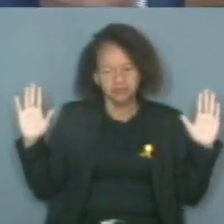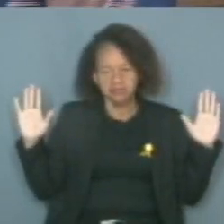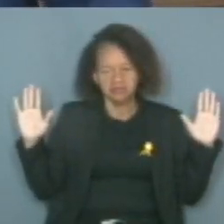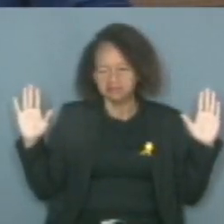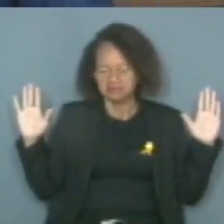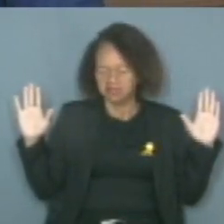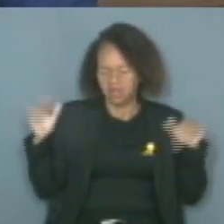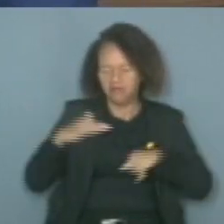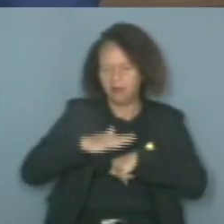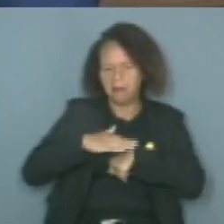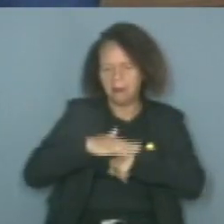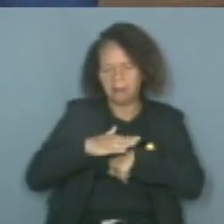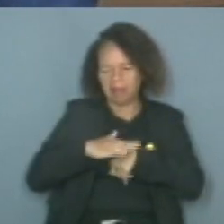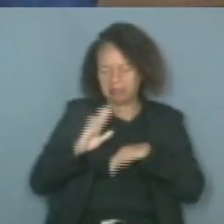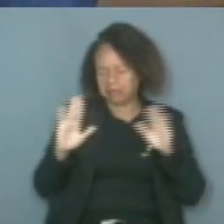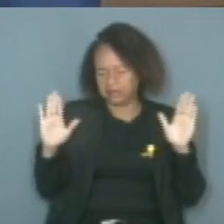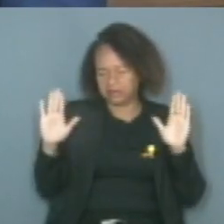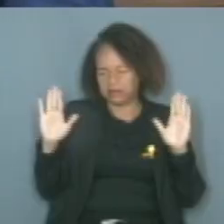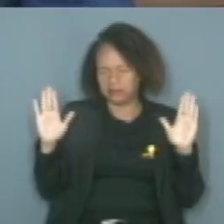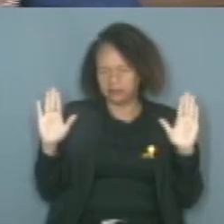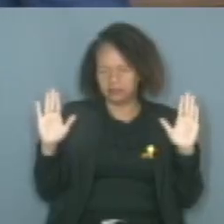foi um momento de